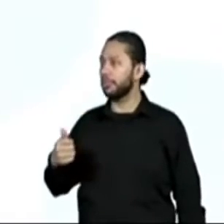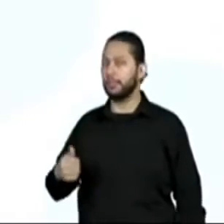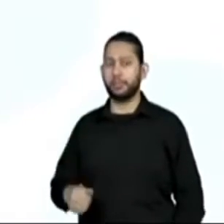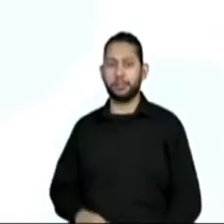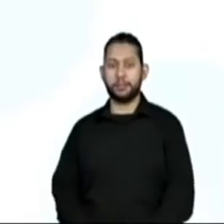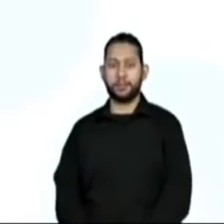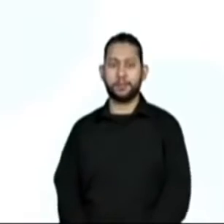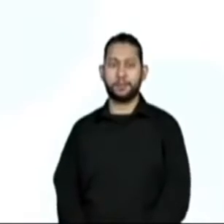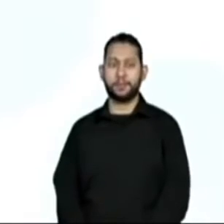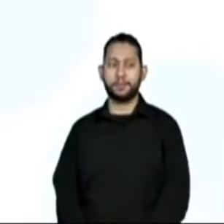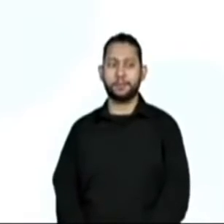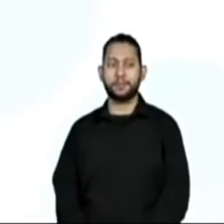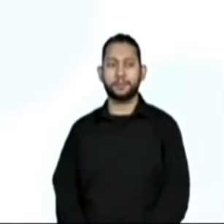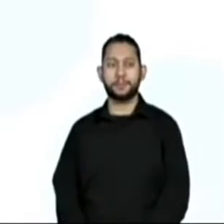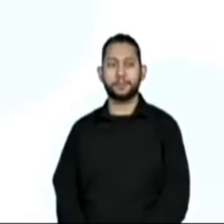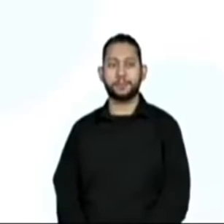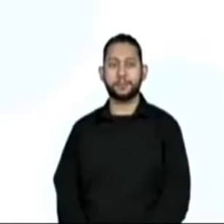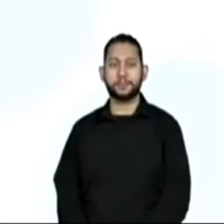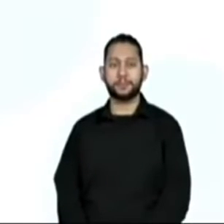Cheirar.